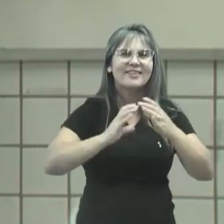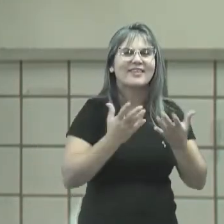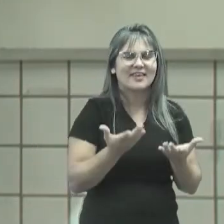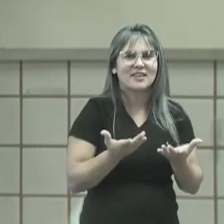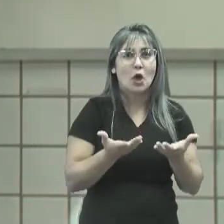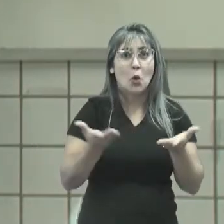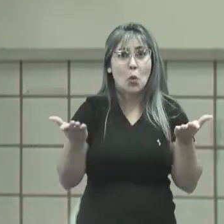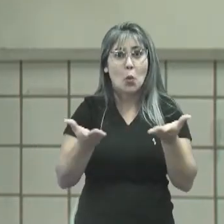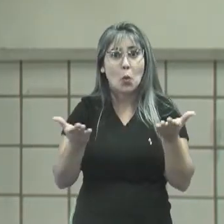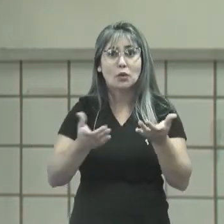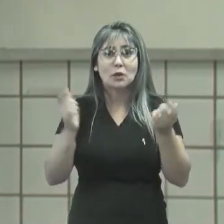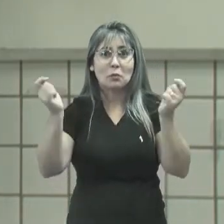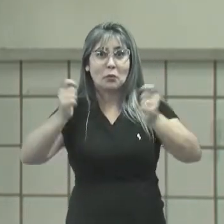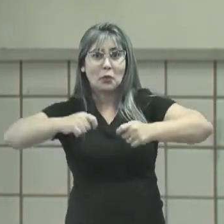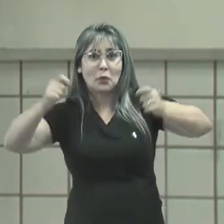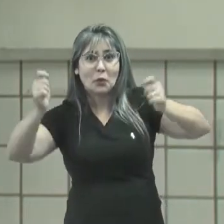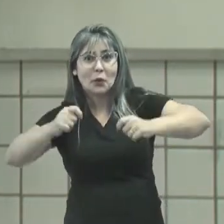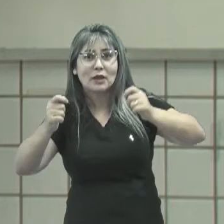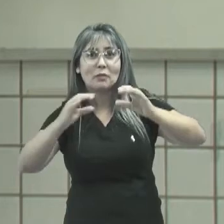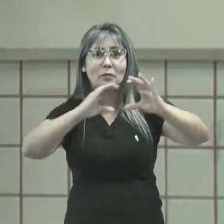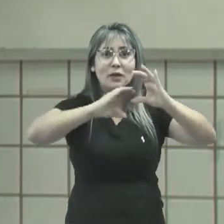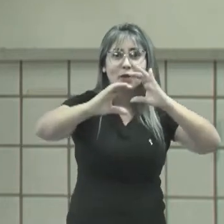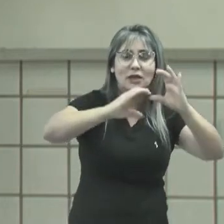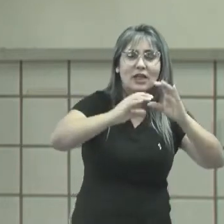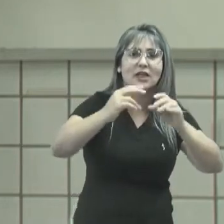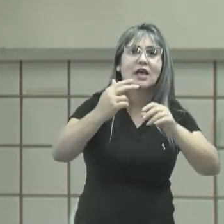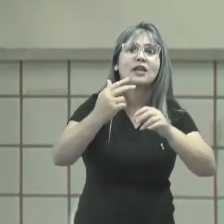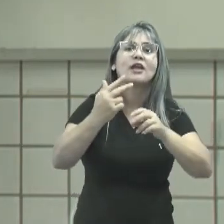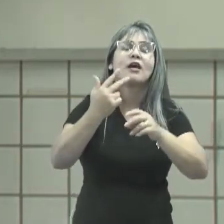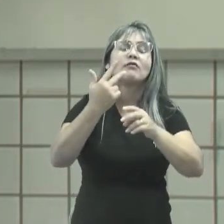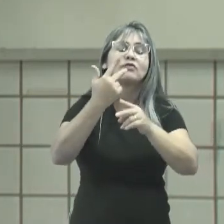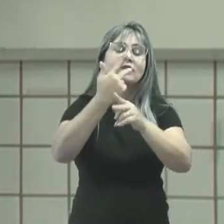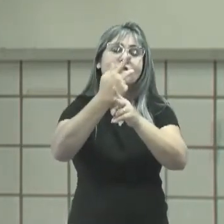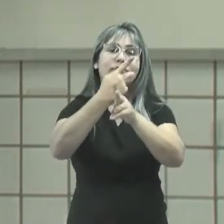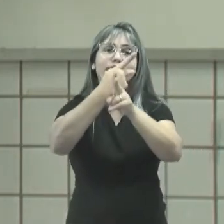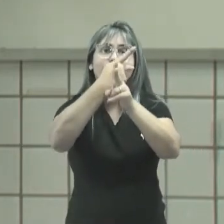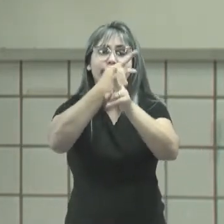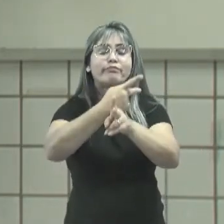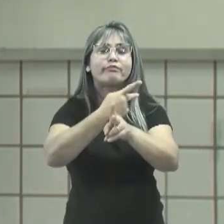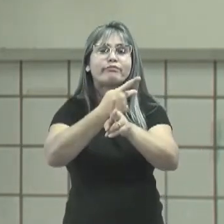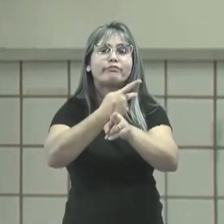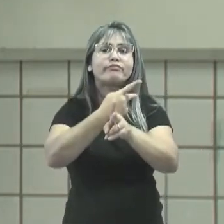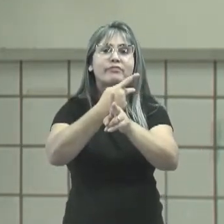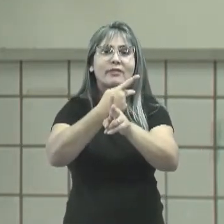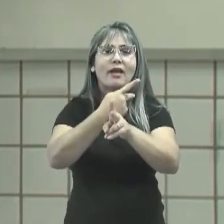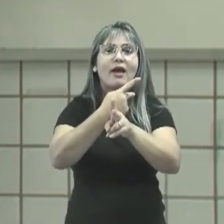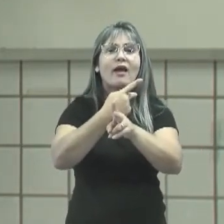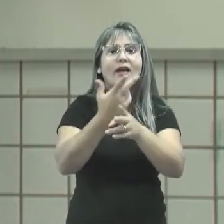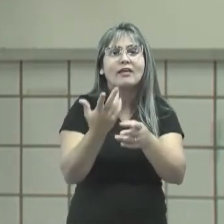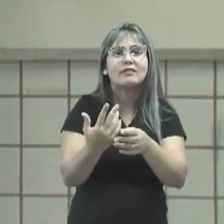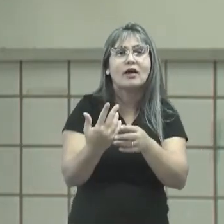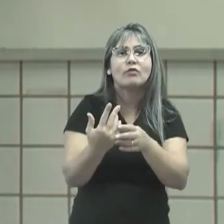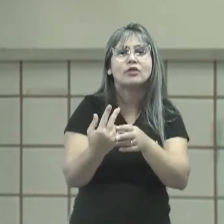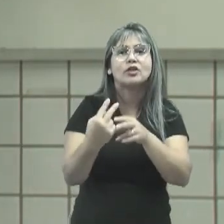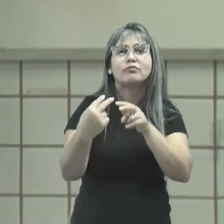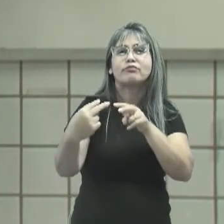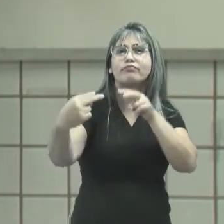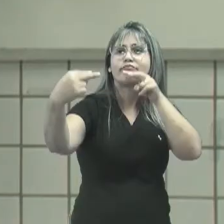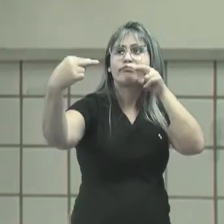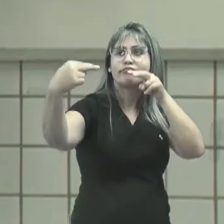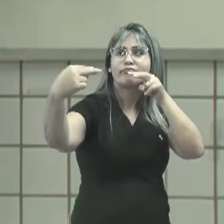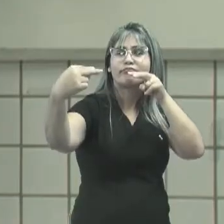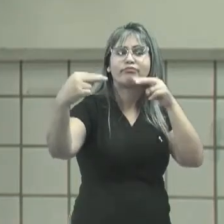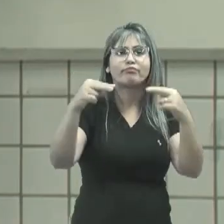internet fazer ali uma conferência e assim por diante, interagir as pessoas socialmente. Então, a internet